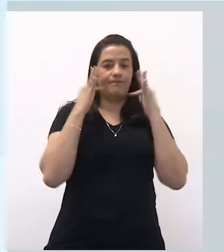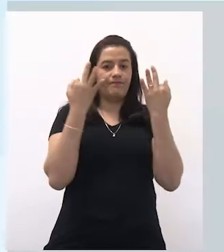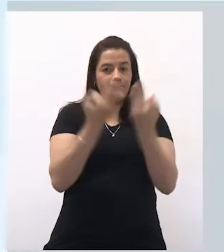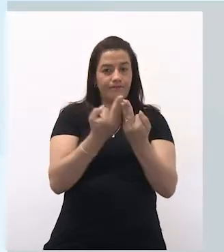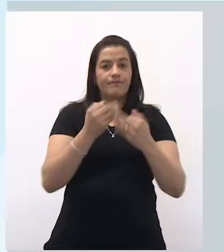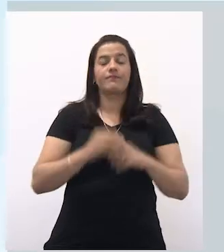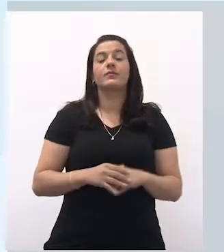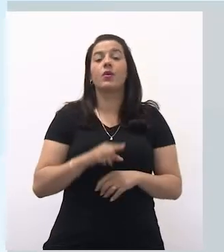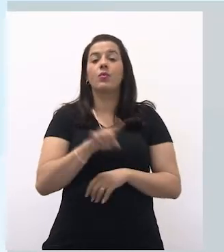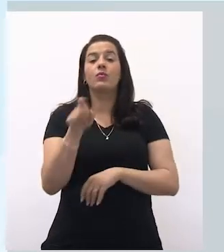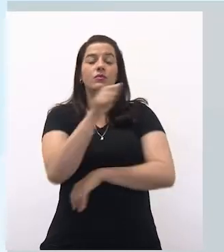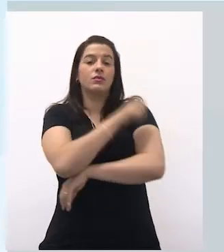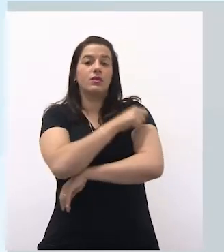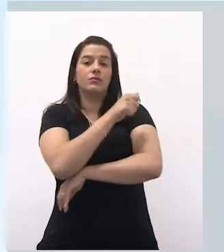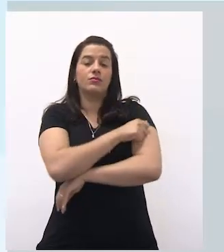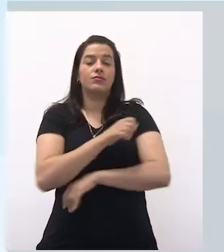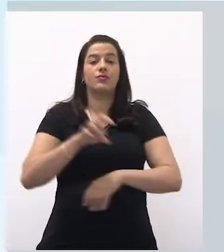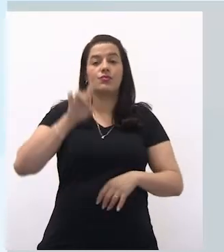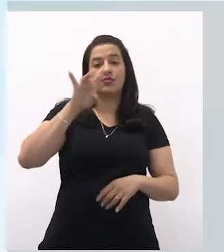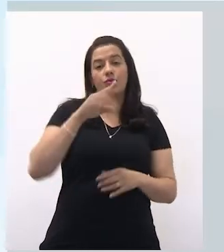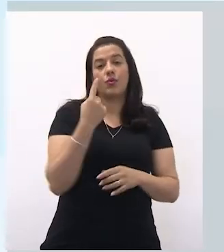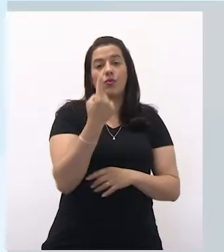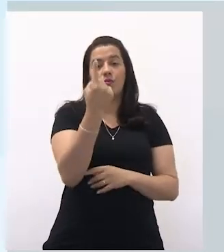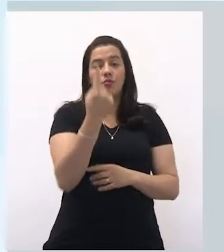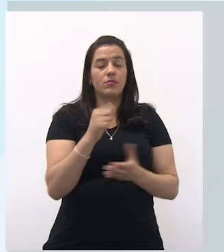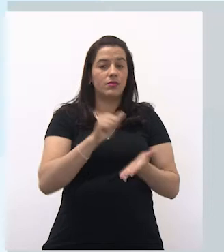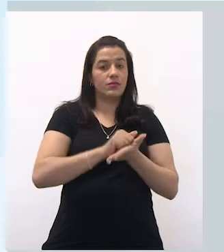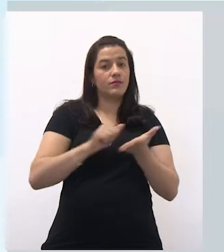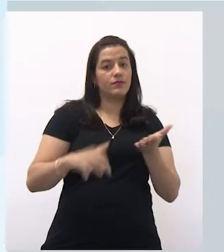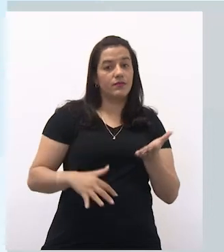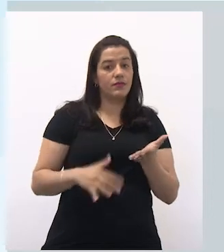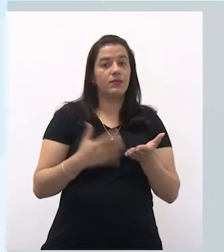aluno que estava estritamente só com atividades